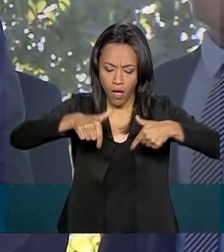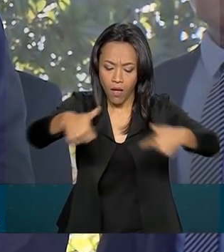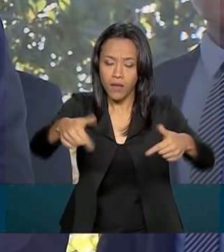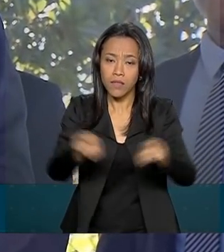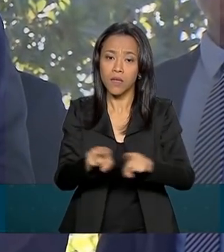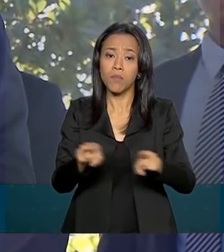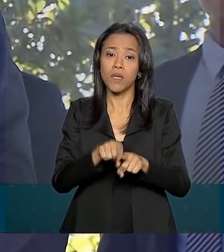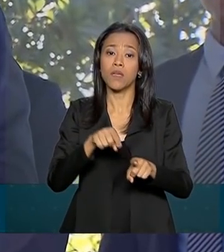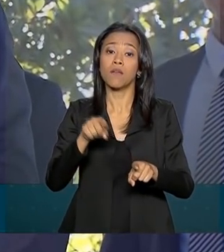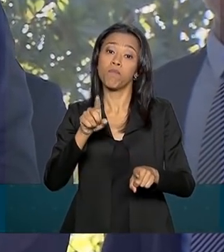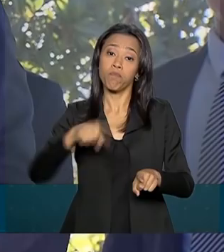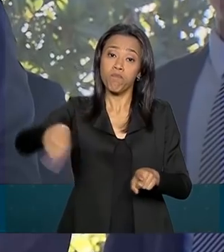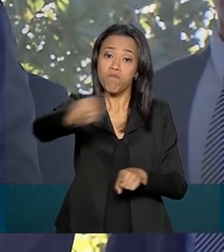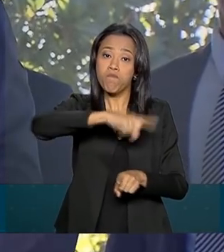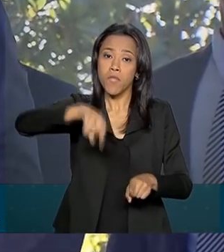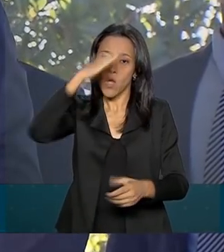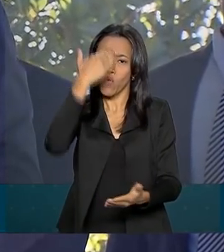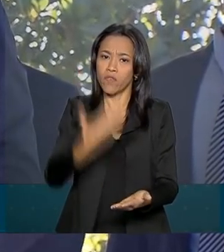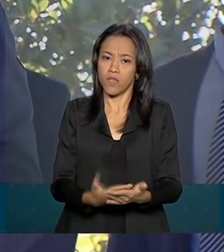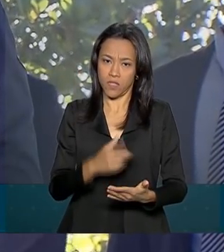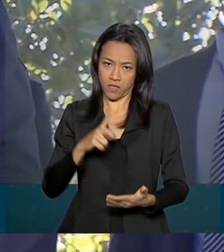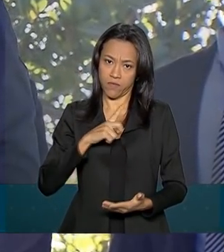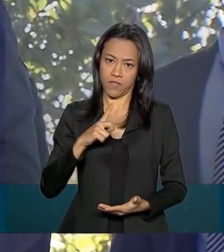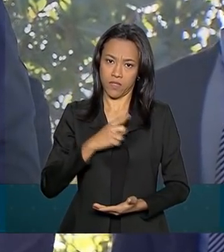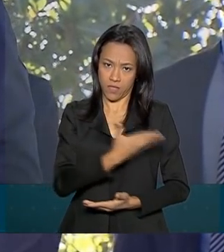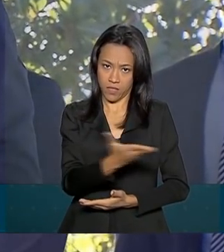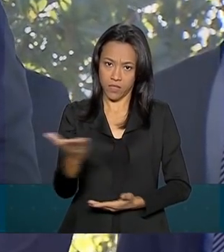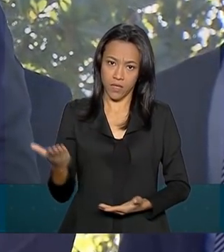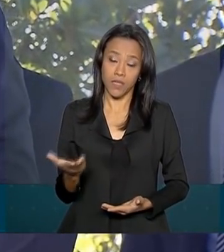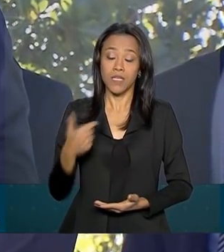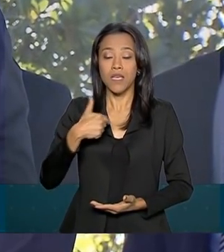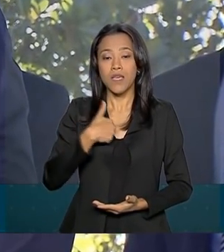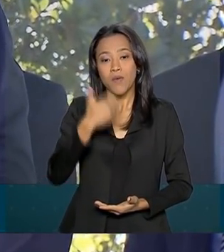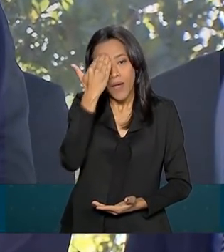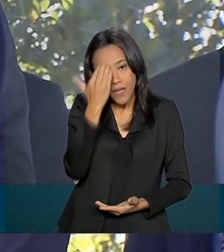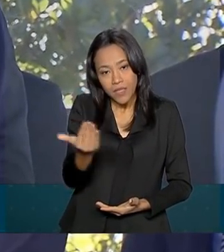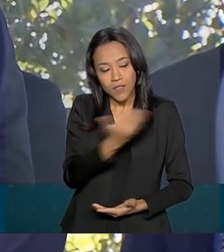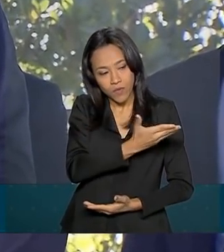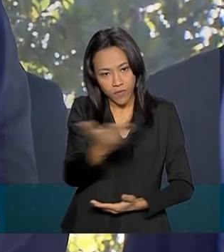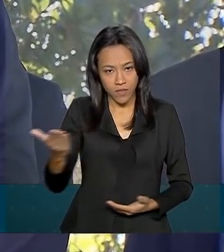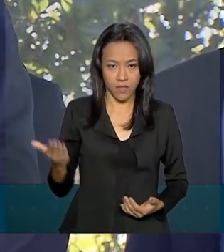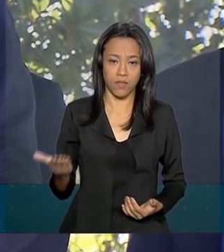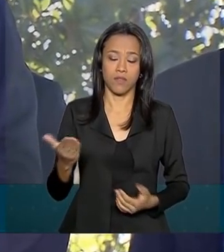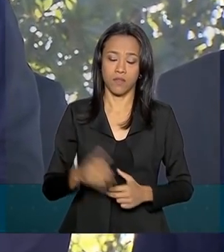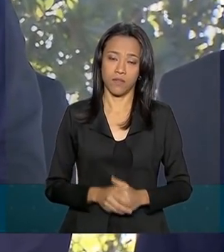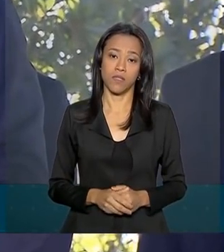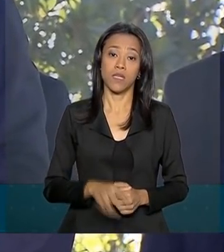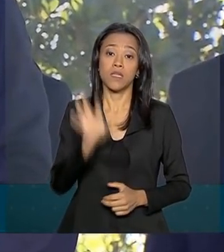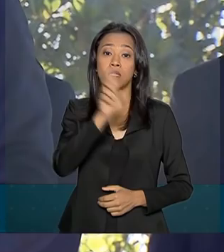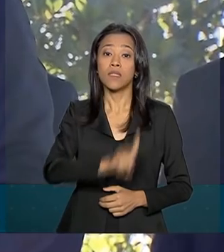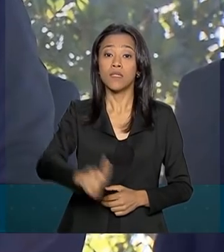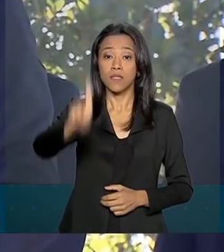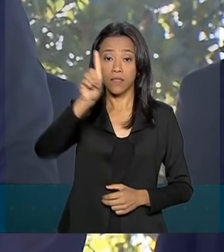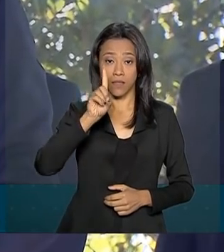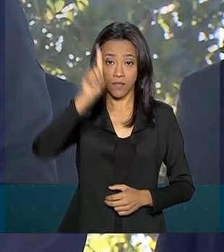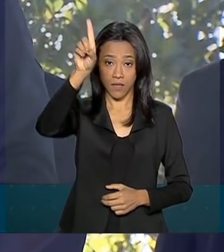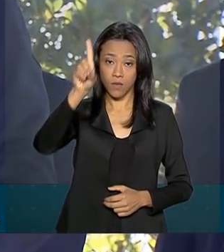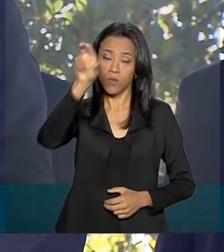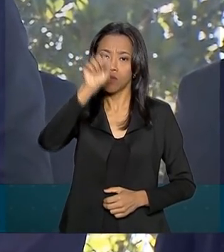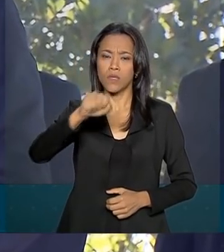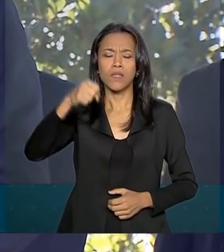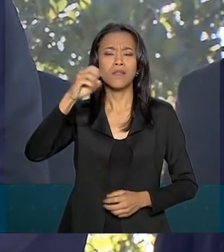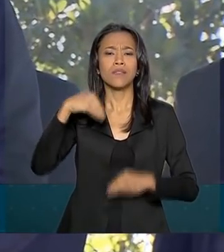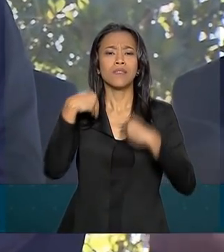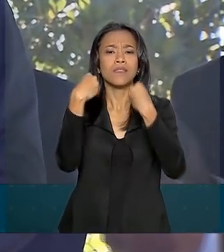existe entre nós. Meus irmãos da Marinha, meu muito obrigado a todos vocês. Que Deus os